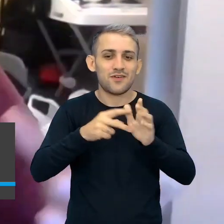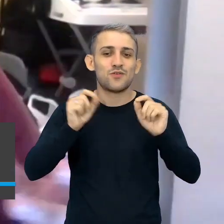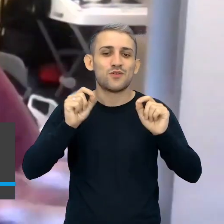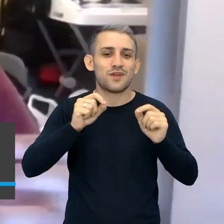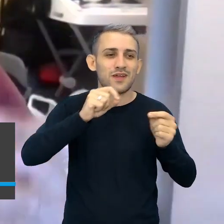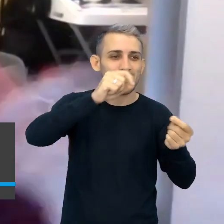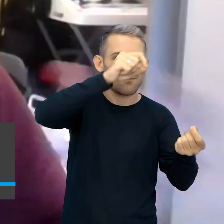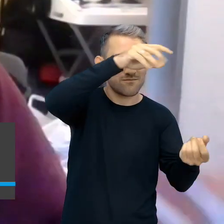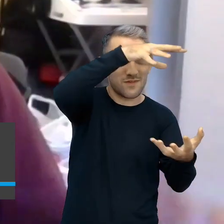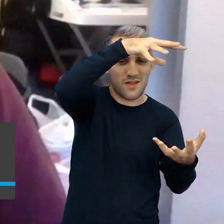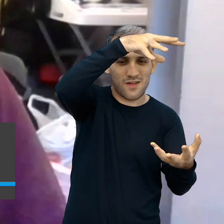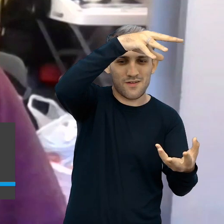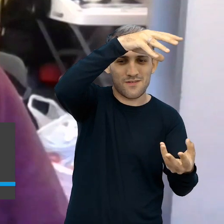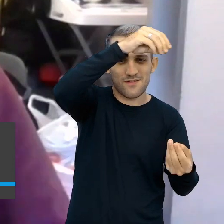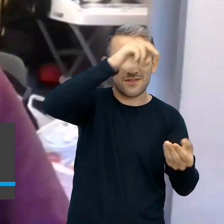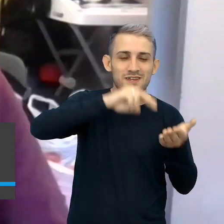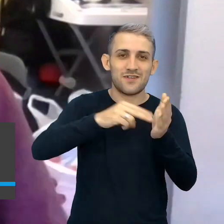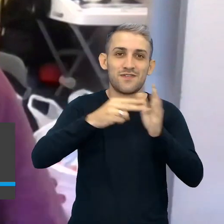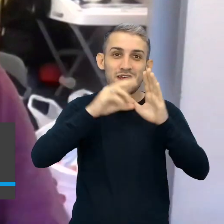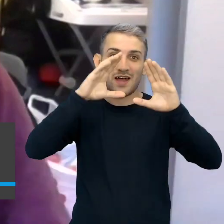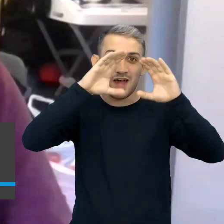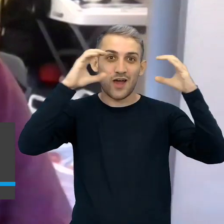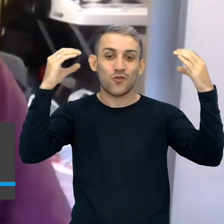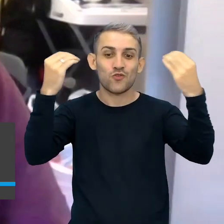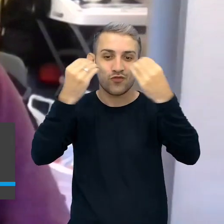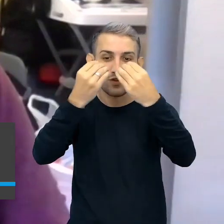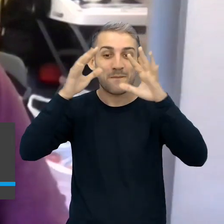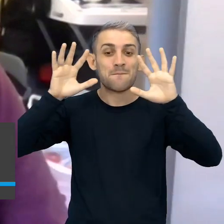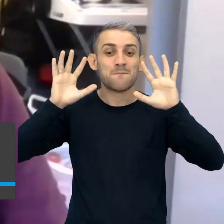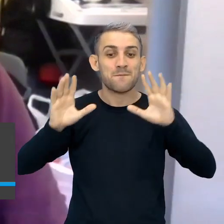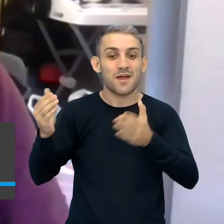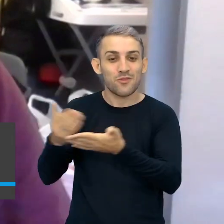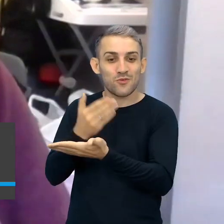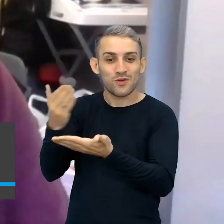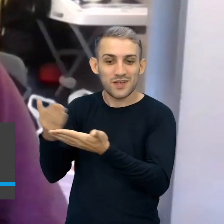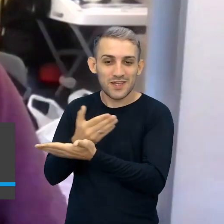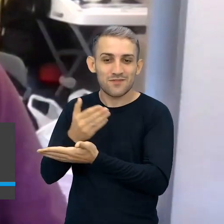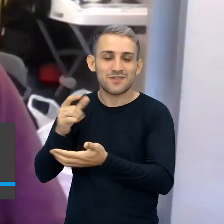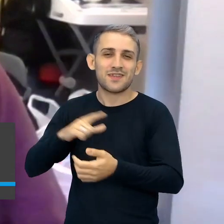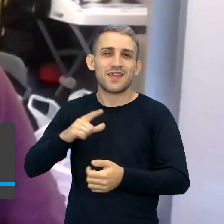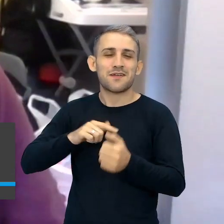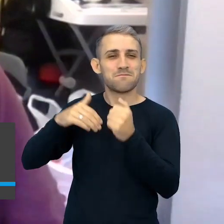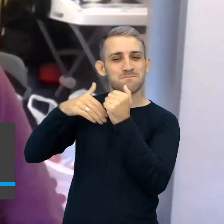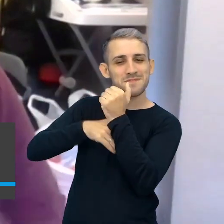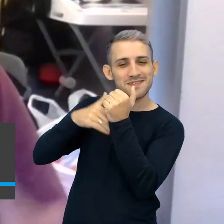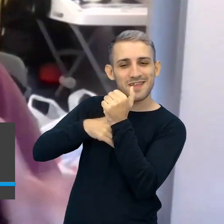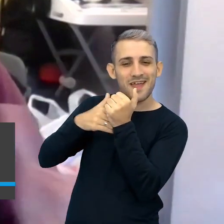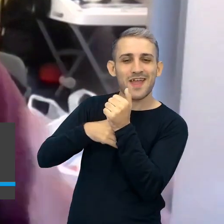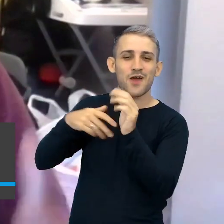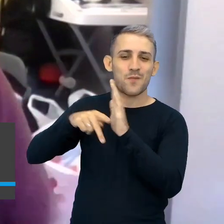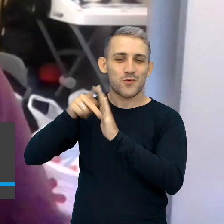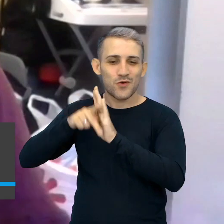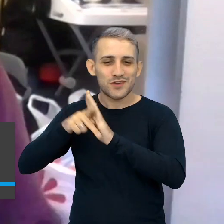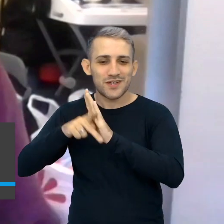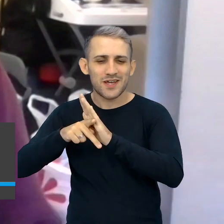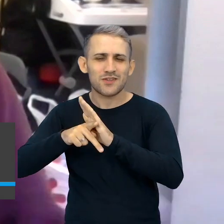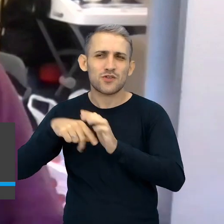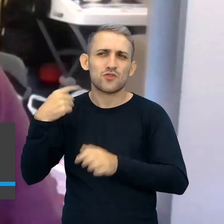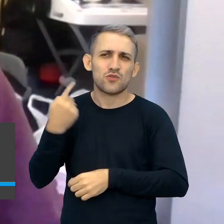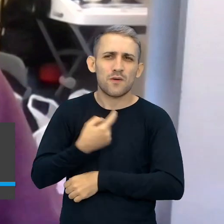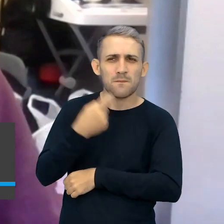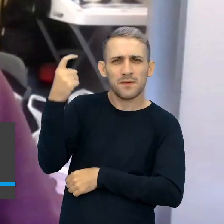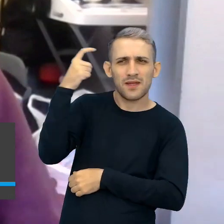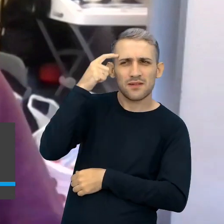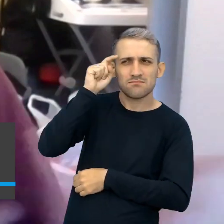nebuloso que estava na frente é a nuvem. No livro, a autora tinha essa liberdade de manter um mistério sobre aquele objeto que a imagem, naquele caso,